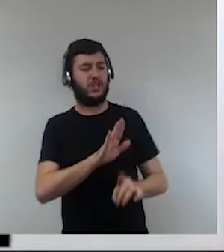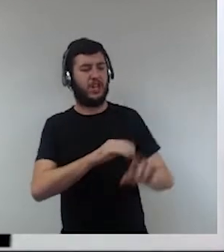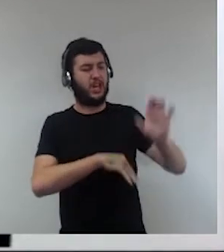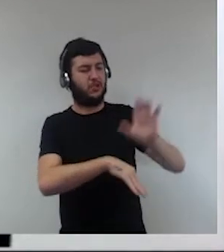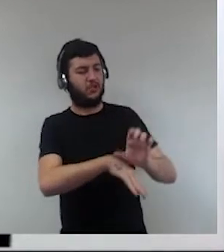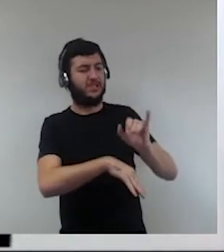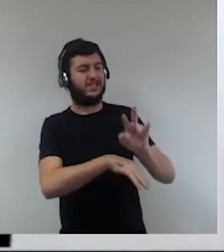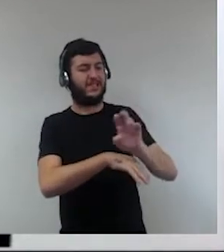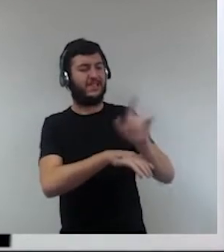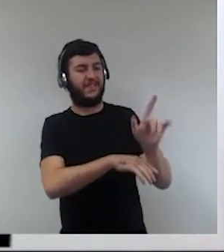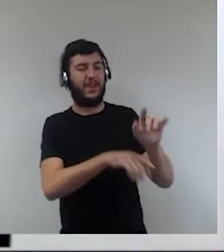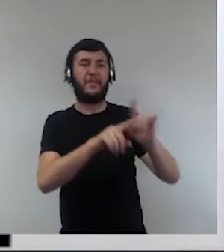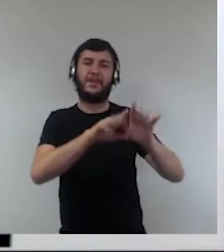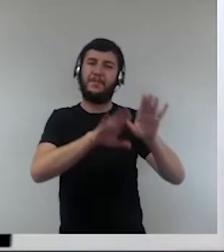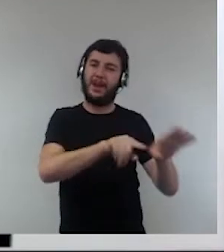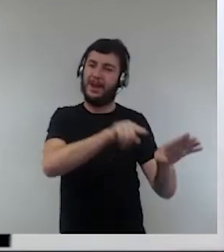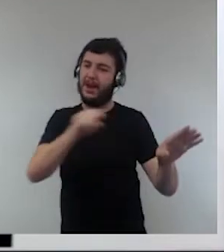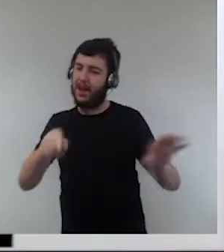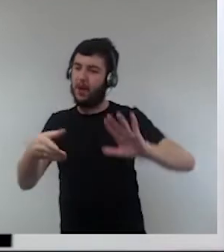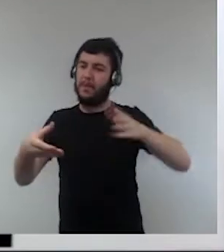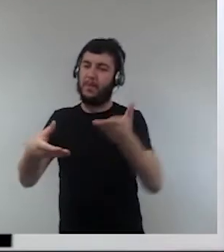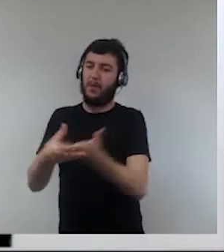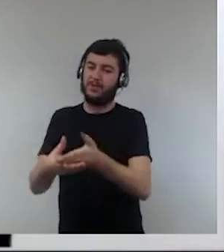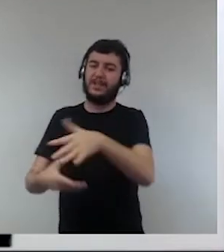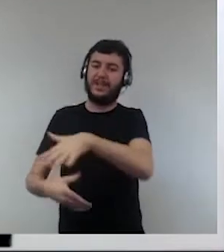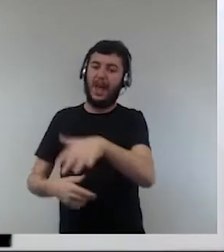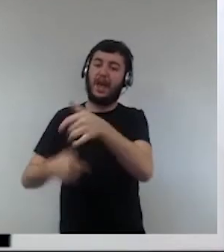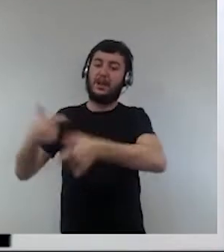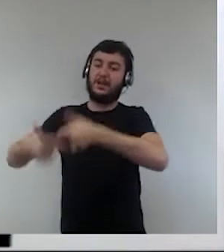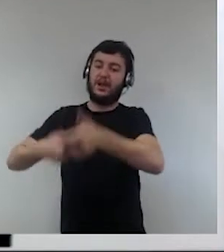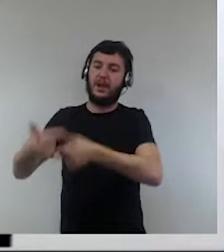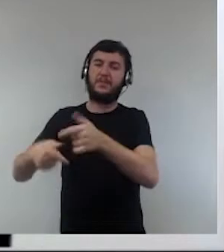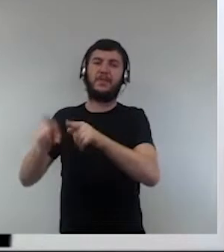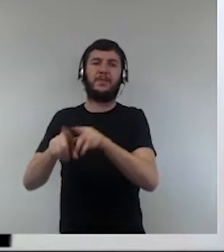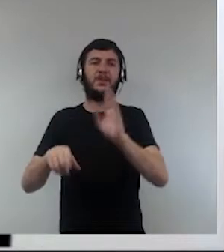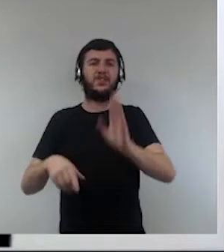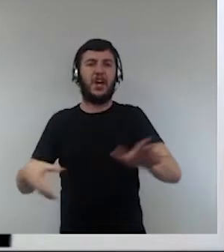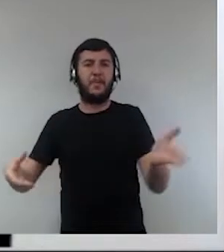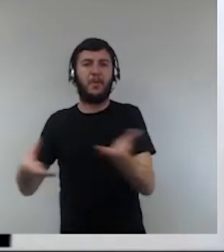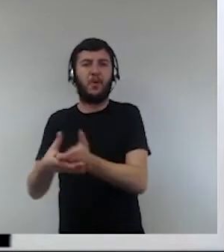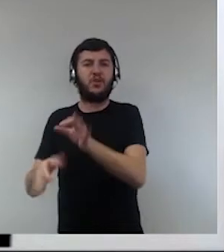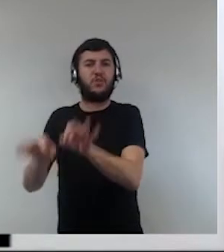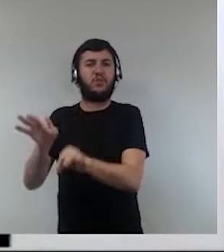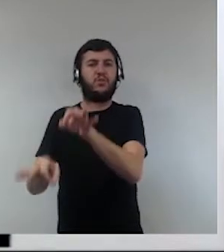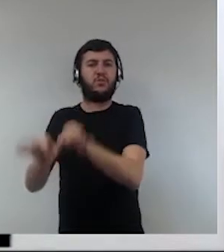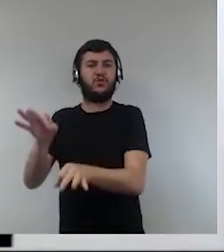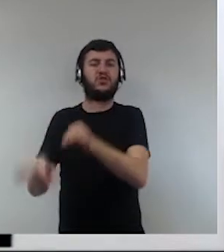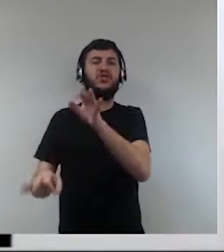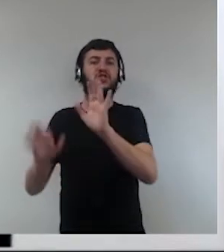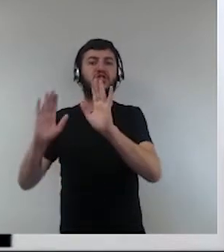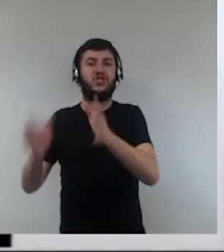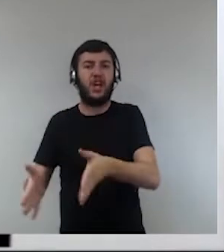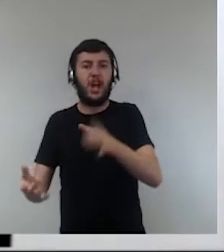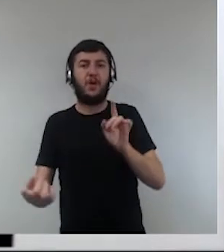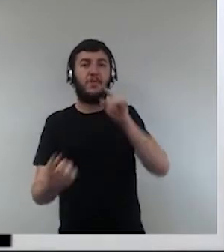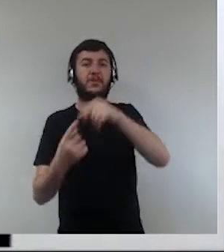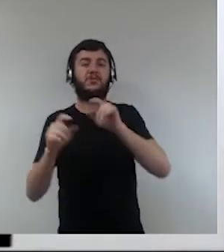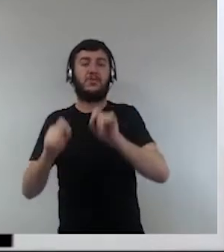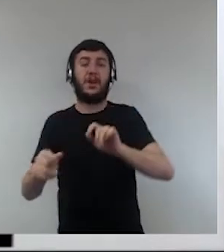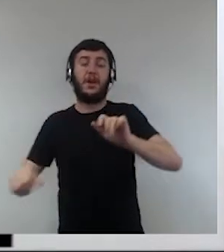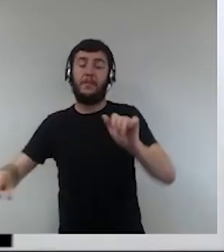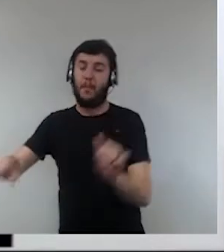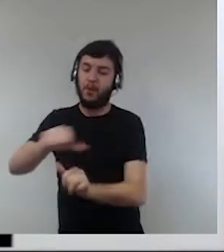âmbito do processo do trabalho, vários e vários julgados no sentido de modificar sentenças